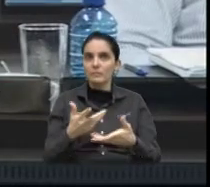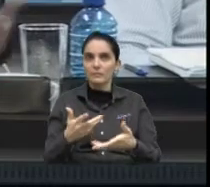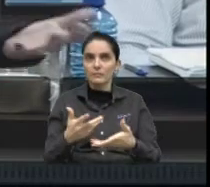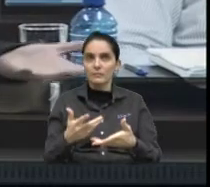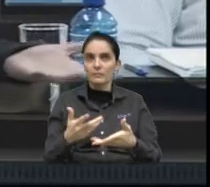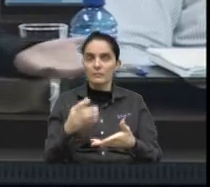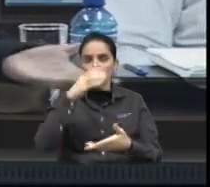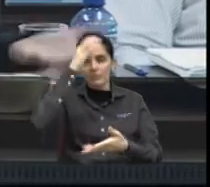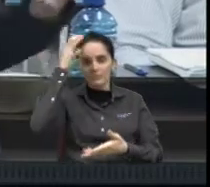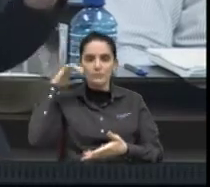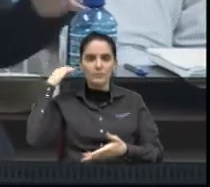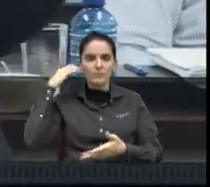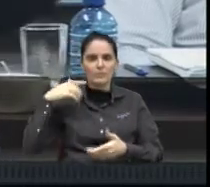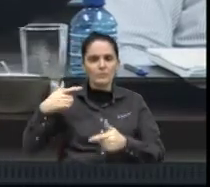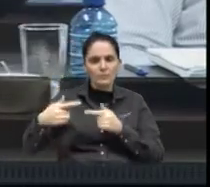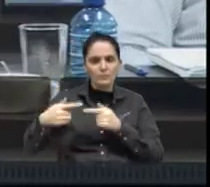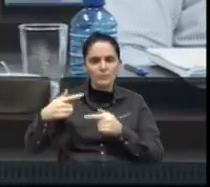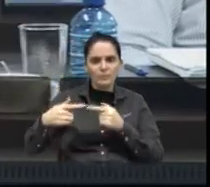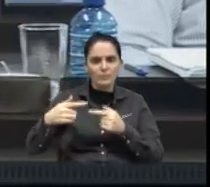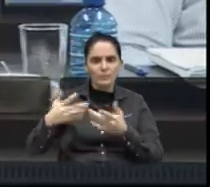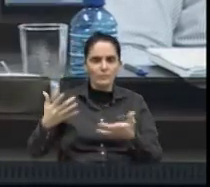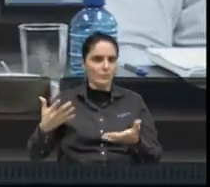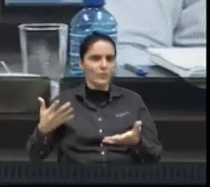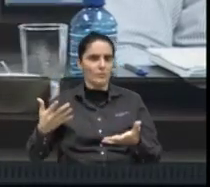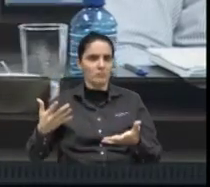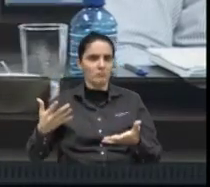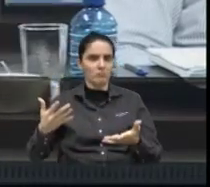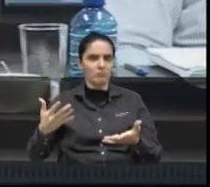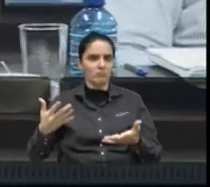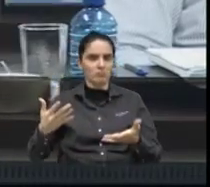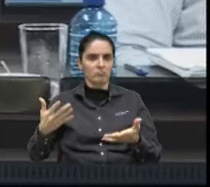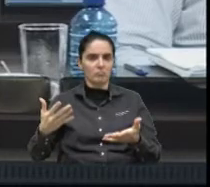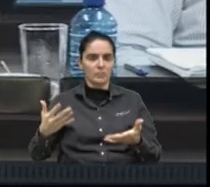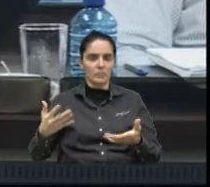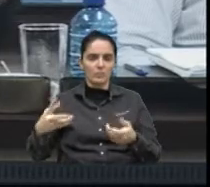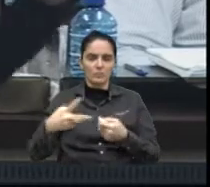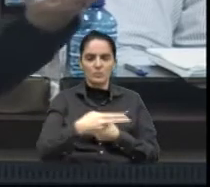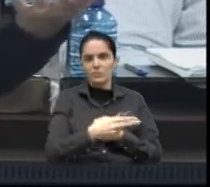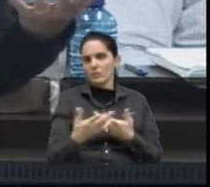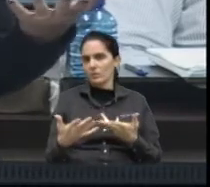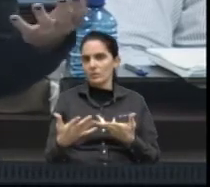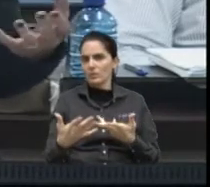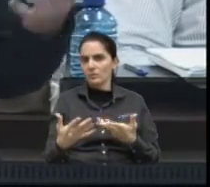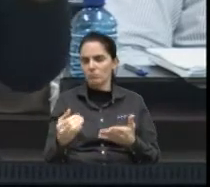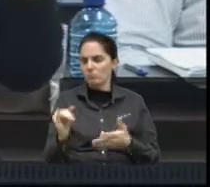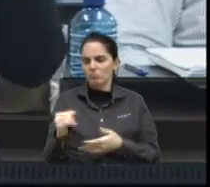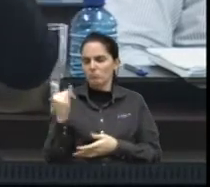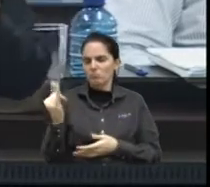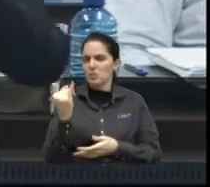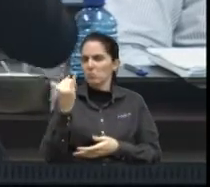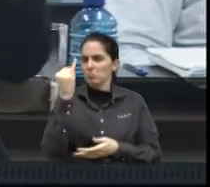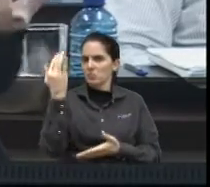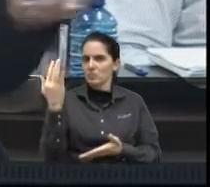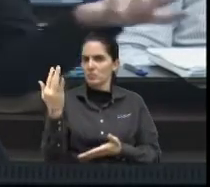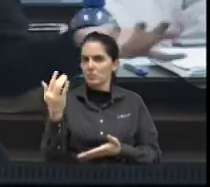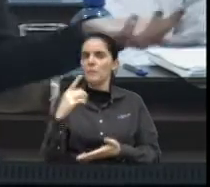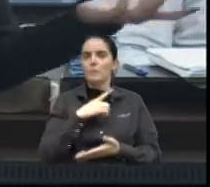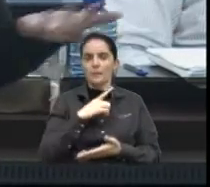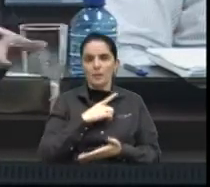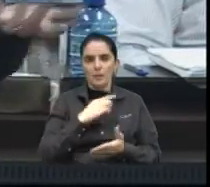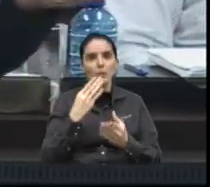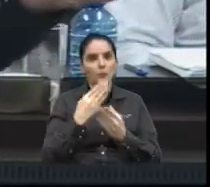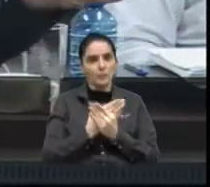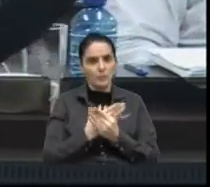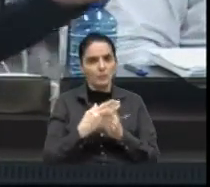discutir com algumas pessoas que falaram ah então o expediente não é tão importante e vamos cortar o expediente não é assim já existe um processo legislativo de